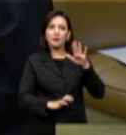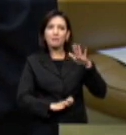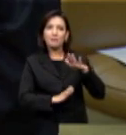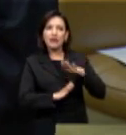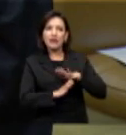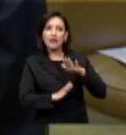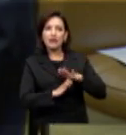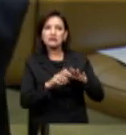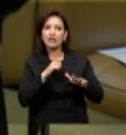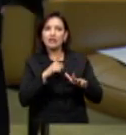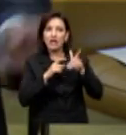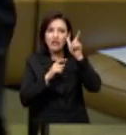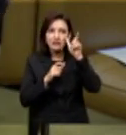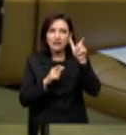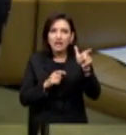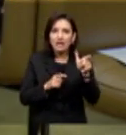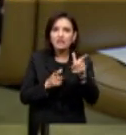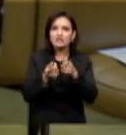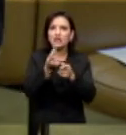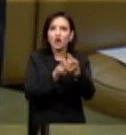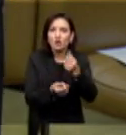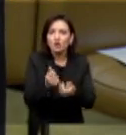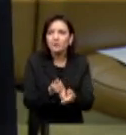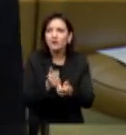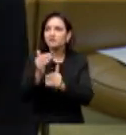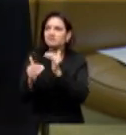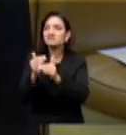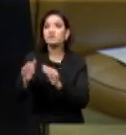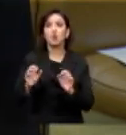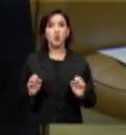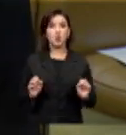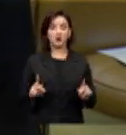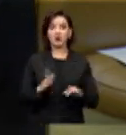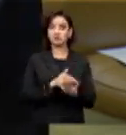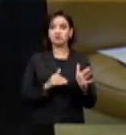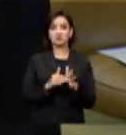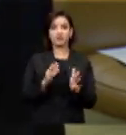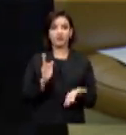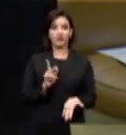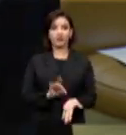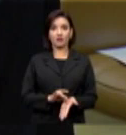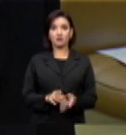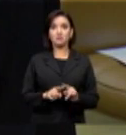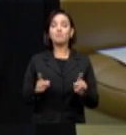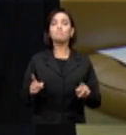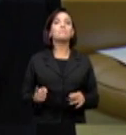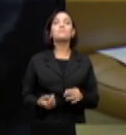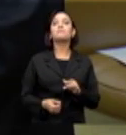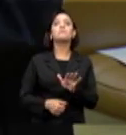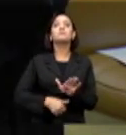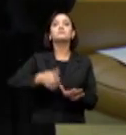economia, do desenvolvimento. Ora, tudo isso é verdade. Mas, em primeiro lugar, onde está a